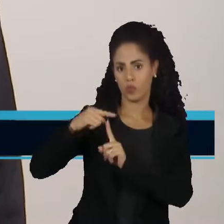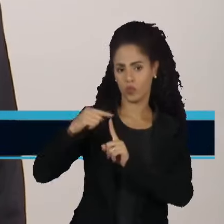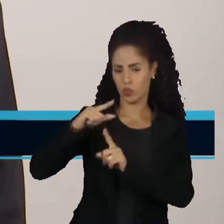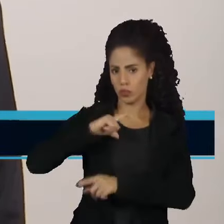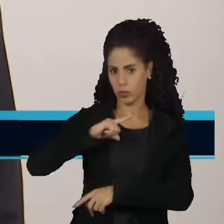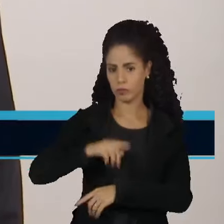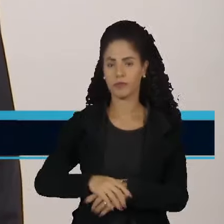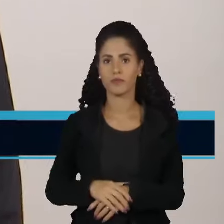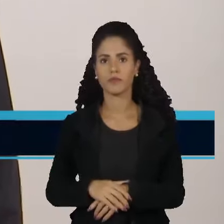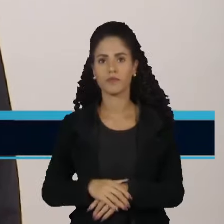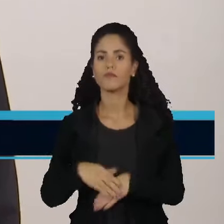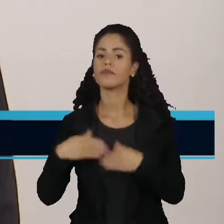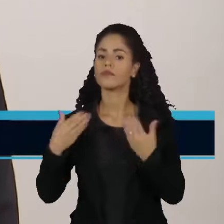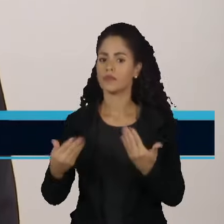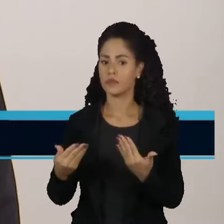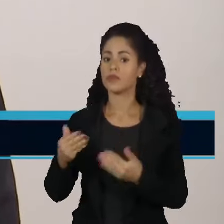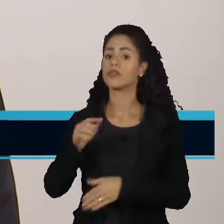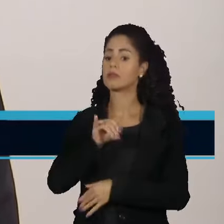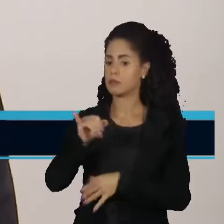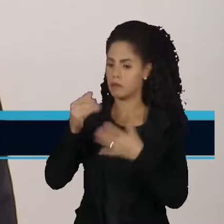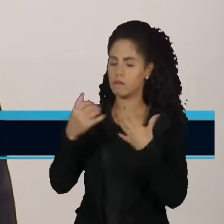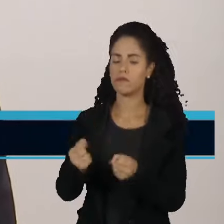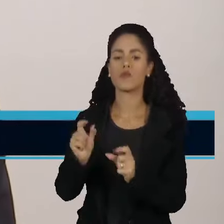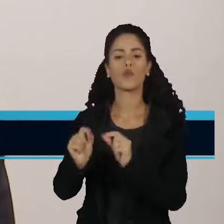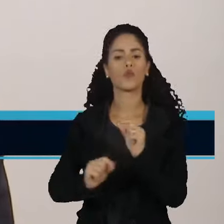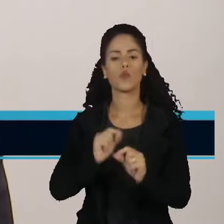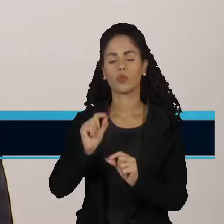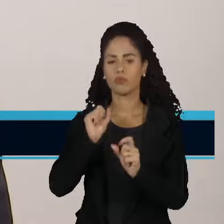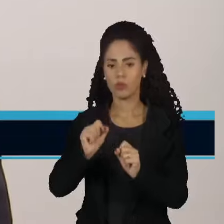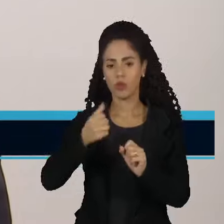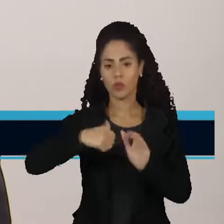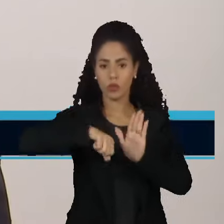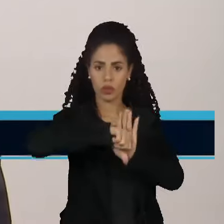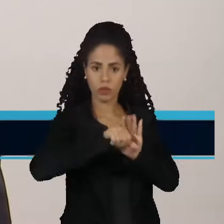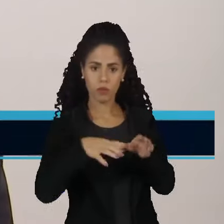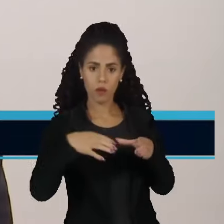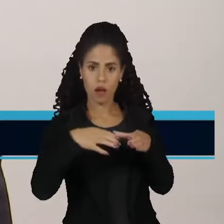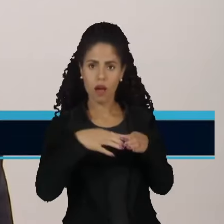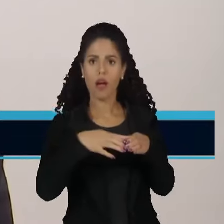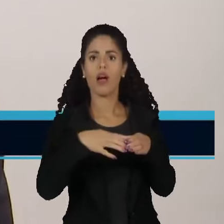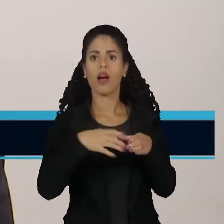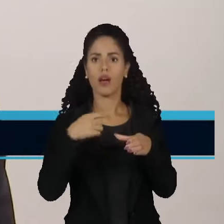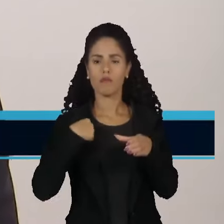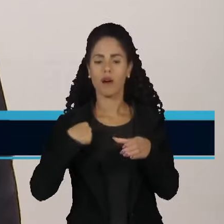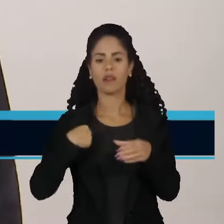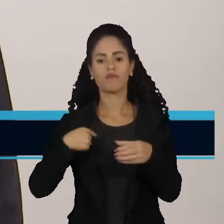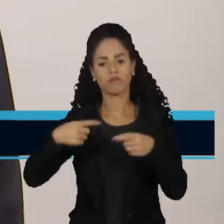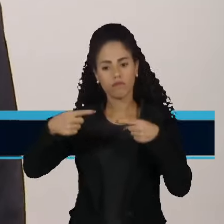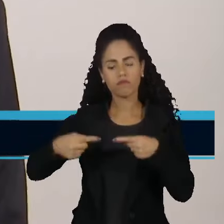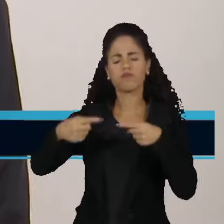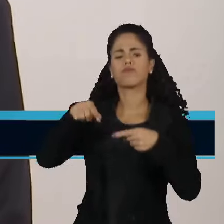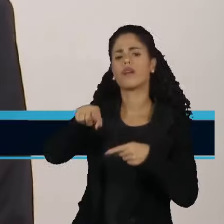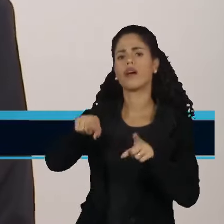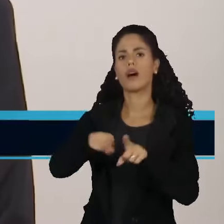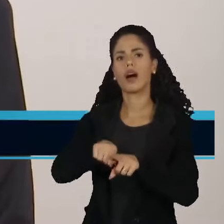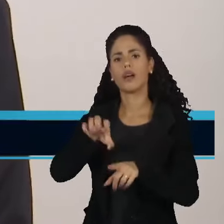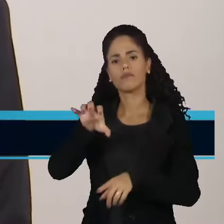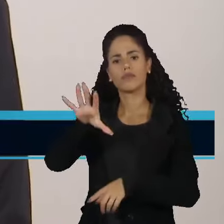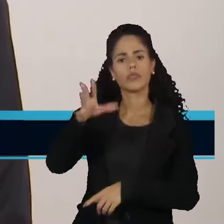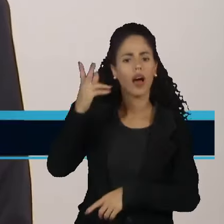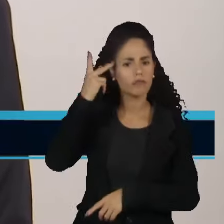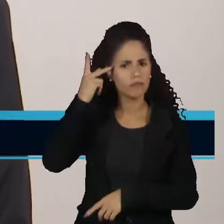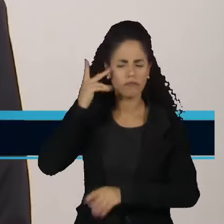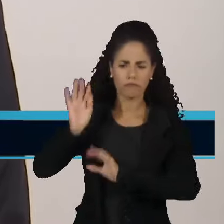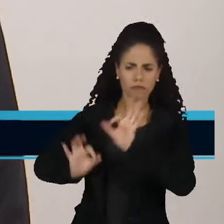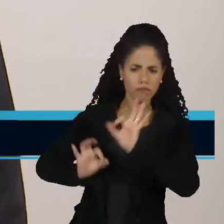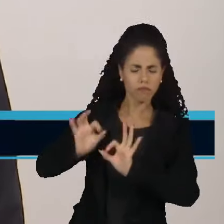que se aceite com que o crime organizado continue a desafiar o Estado. O Estado é mais organizado, o Estado é